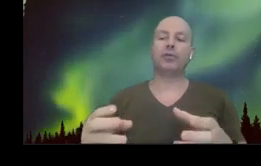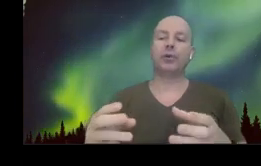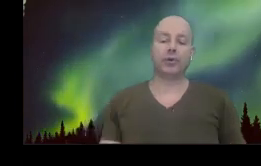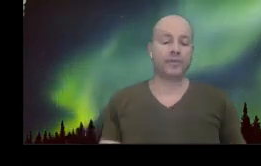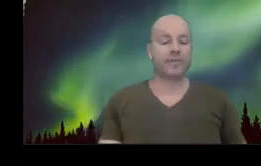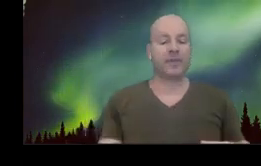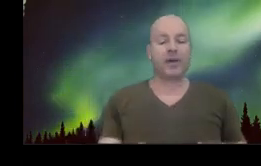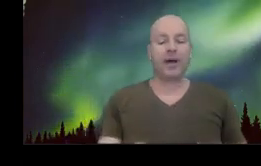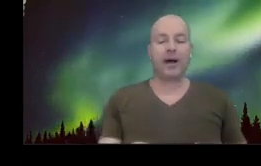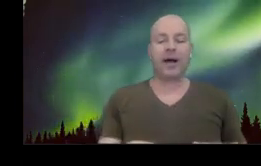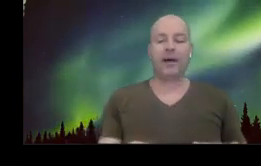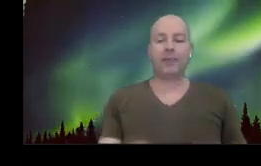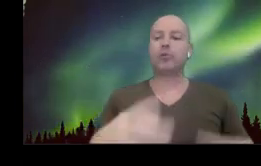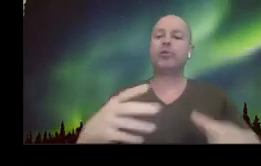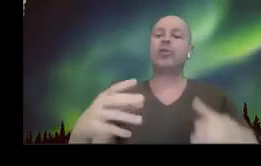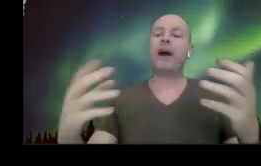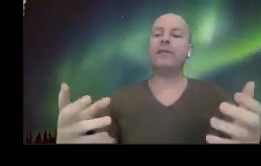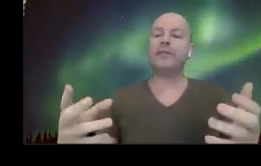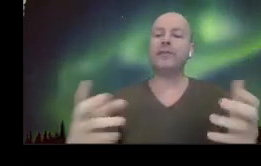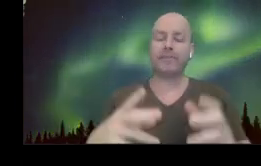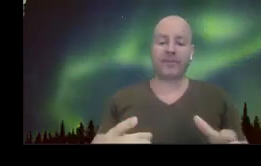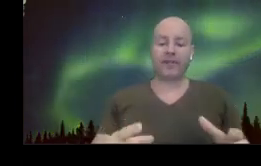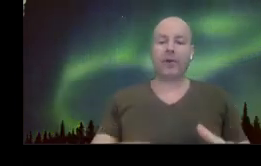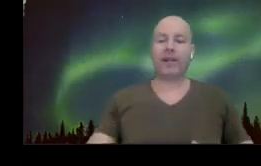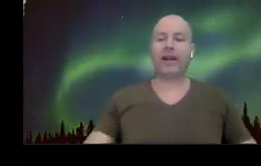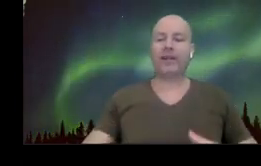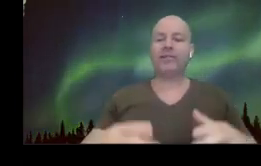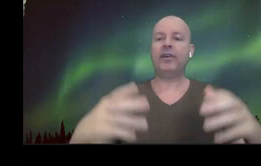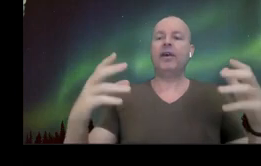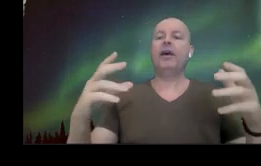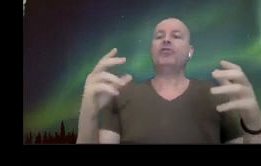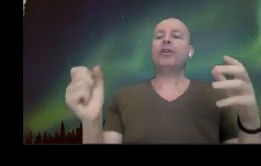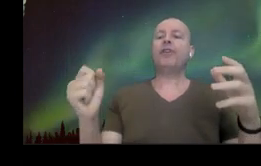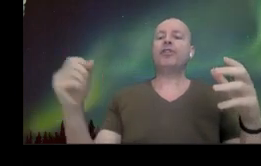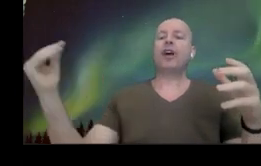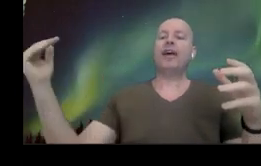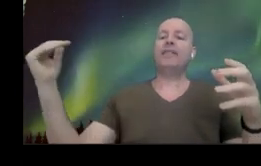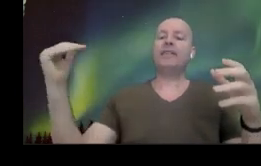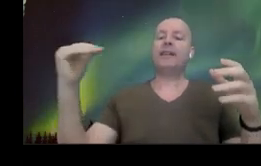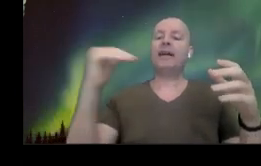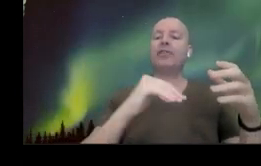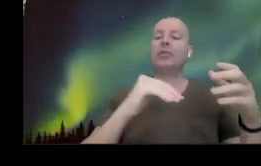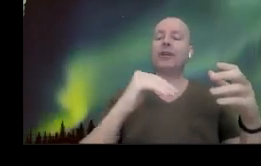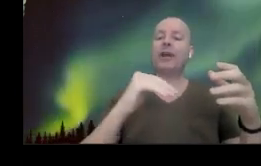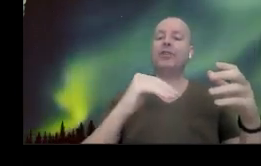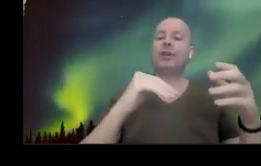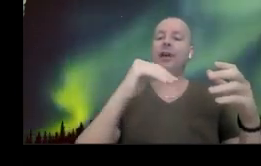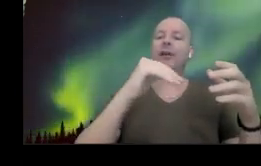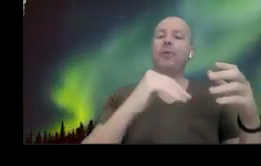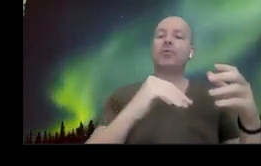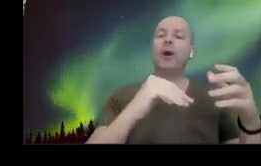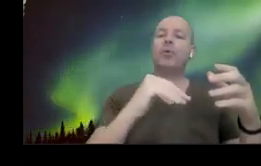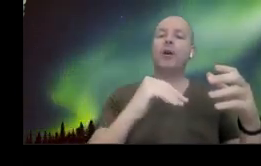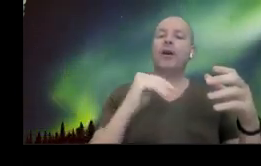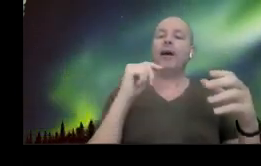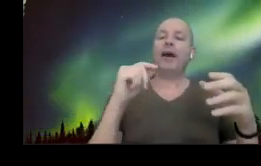primários dentro do rio, produzam mais. Então ele cresce. Só que veja, essa entrada de nutriente,